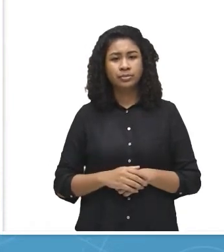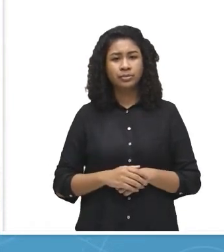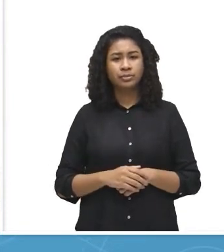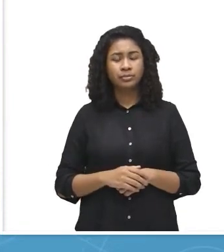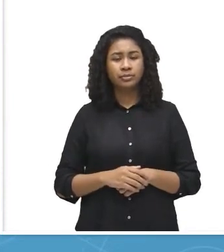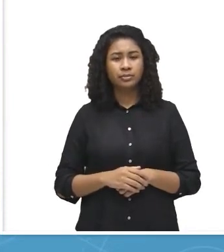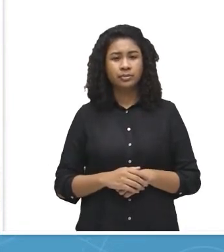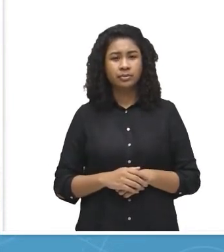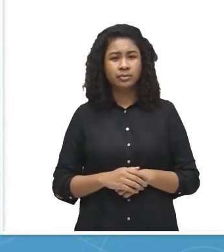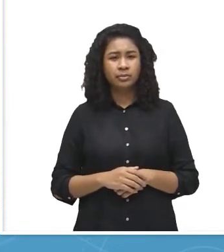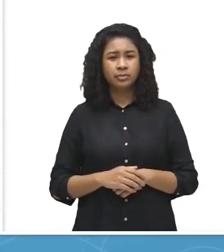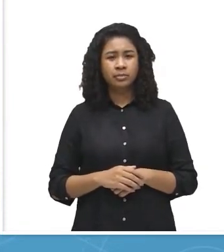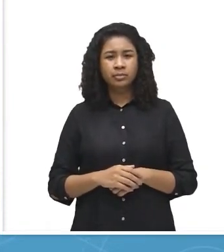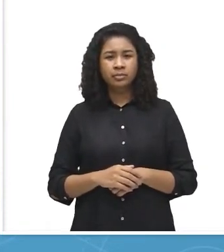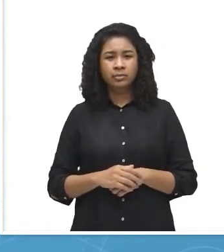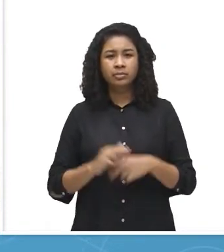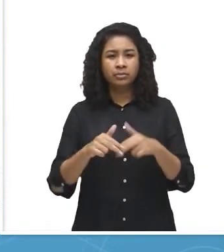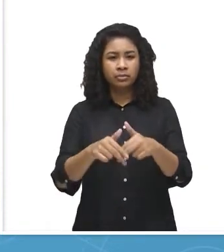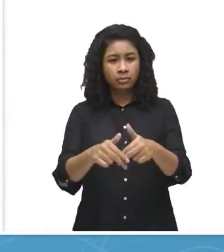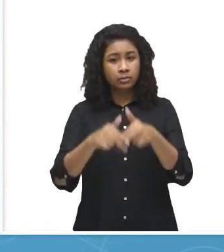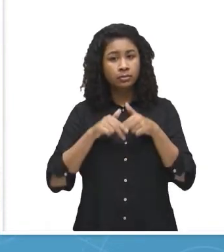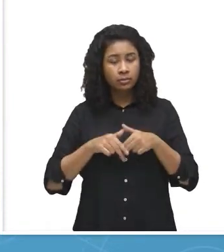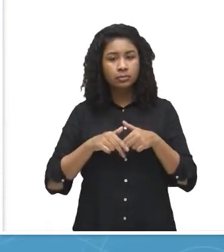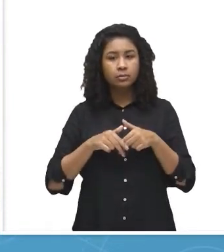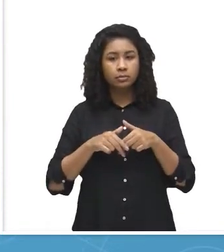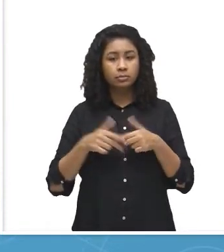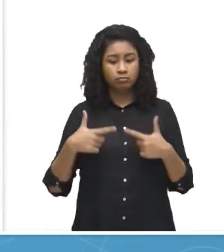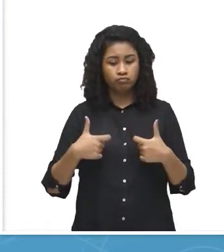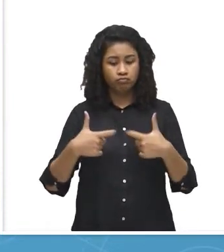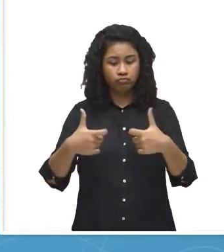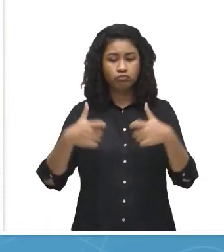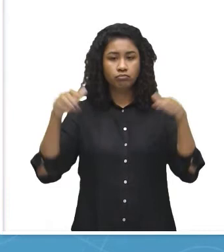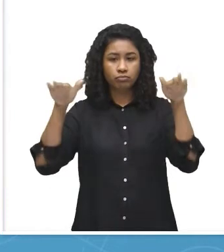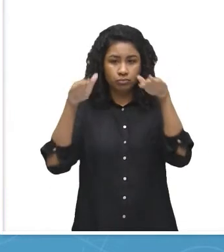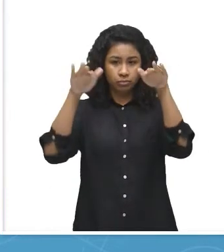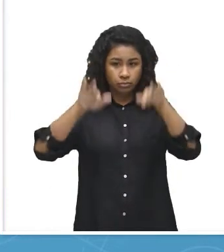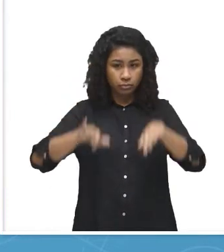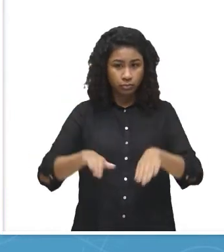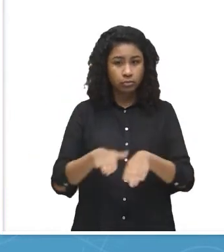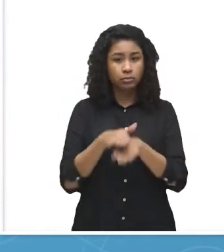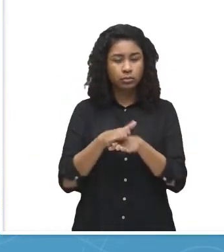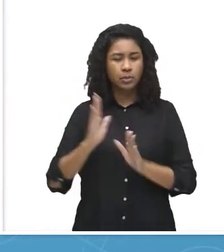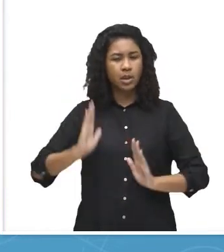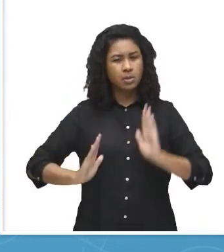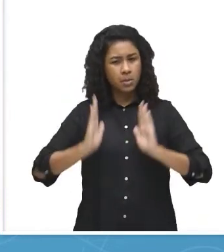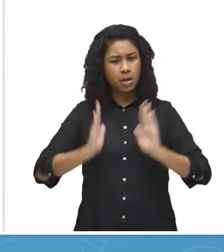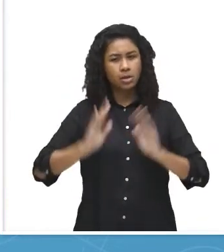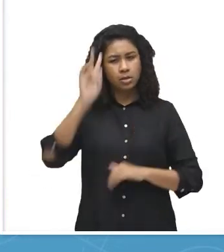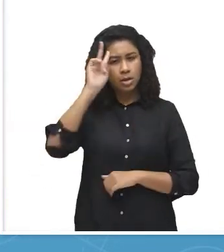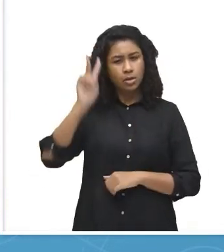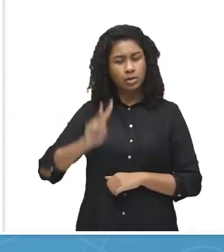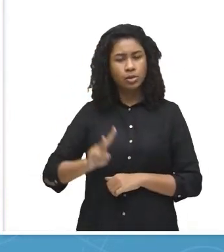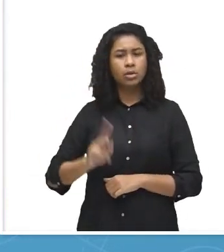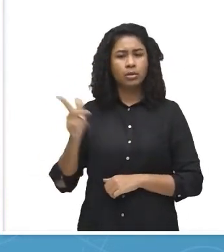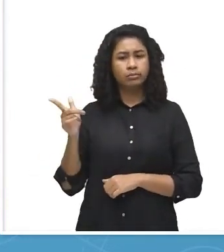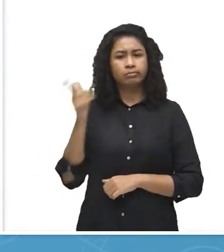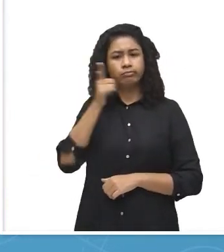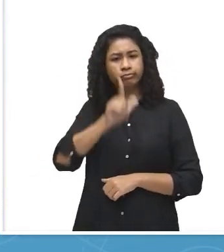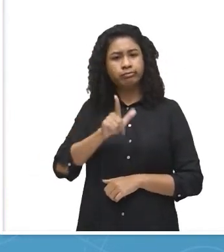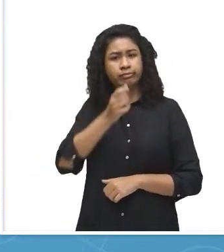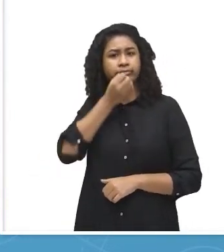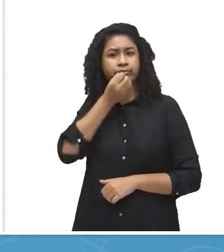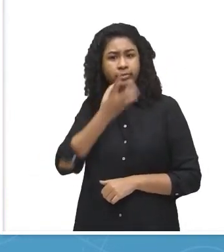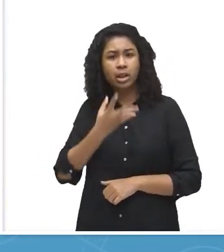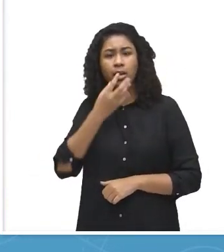aquele território. Por isso, a guerra de trincheiras, nesse momento da história, se tornou tão eficaz. Basicamente, a guerra